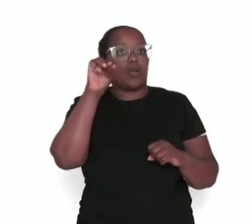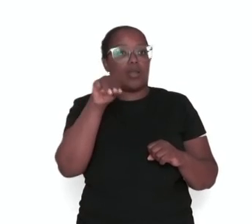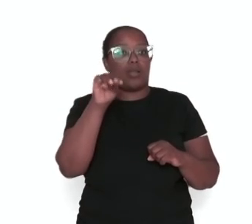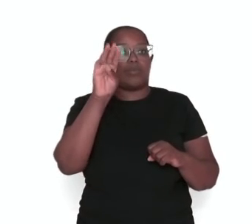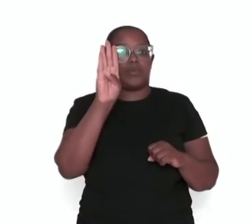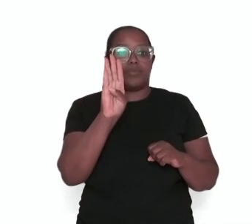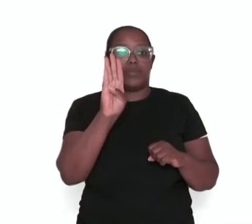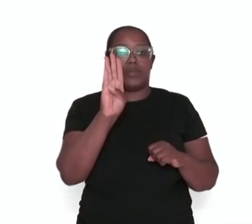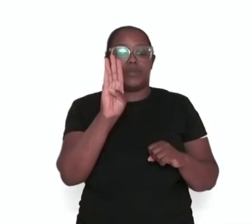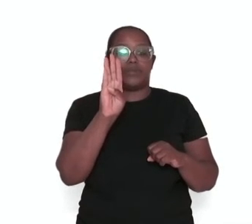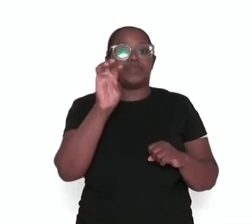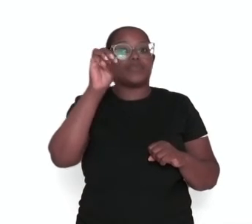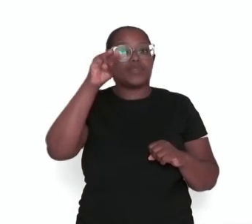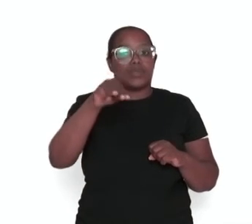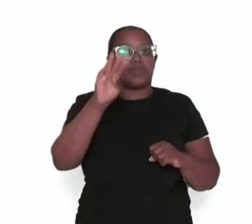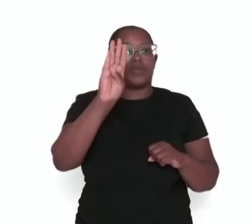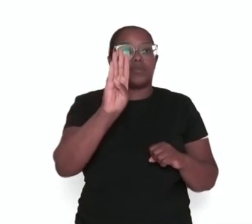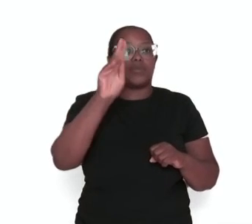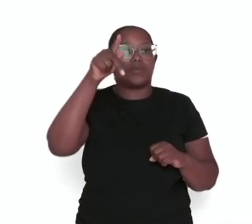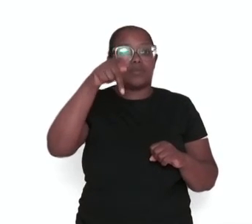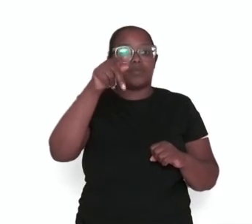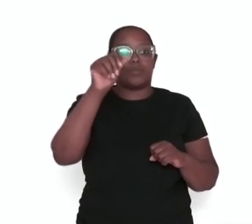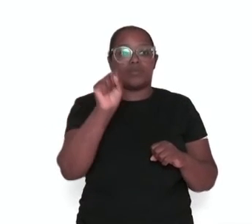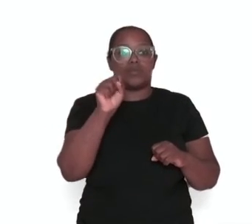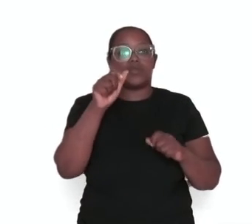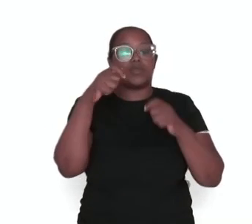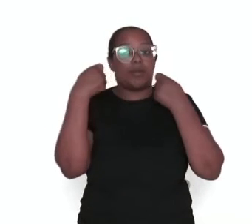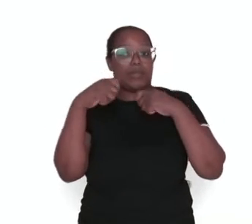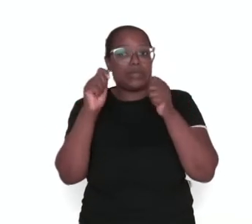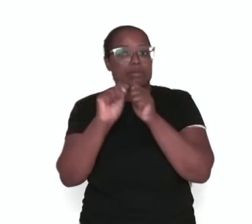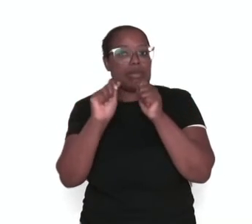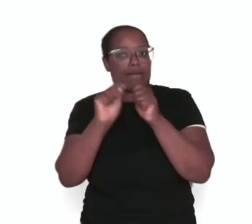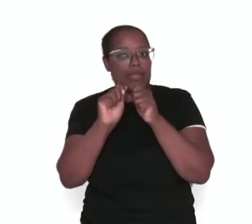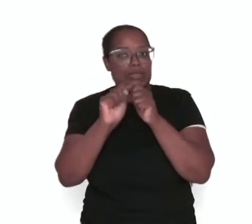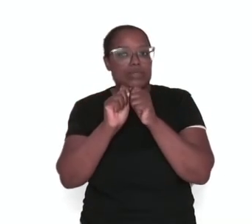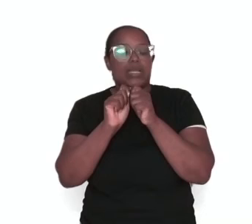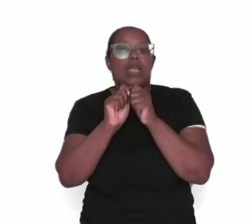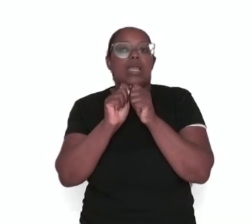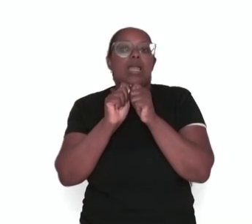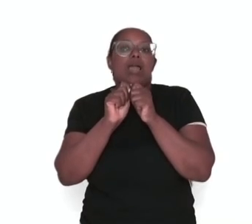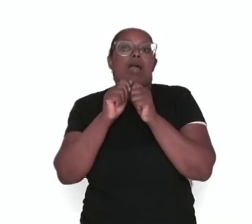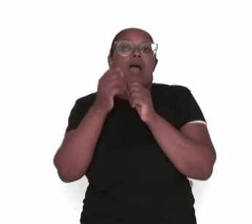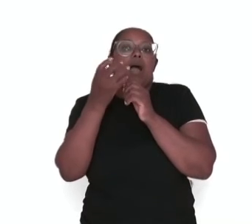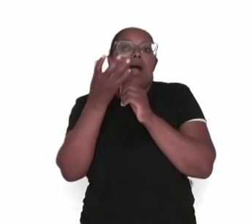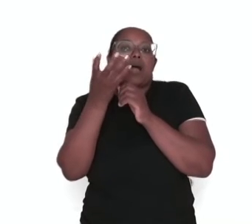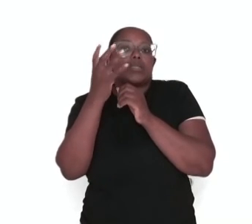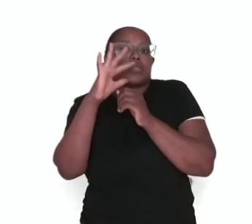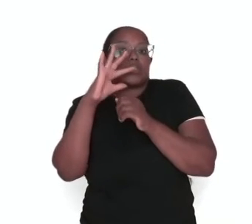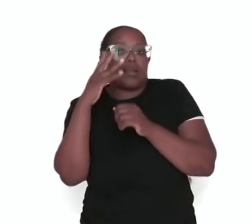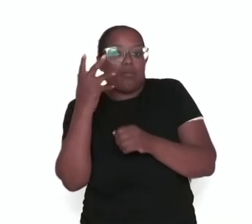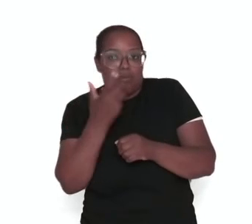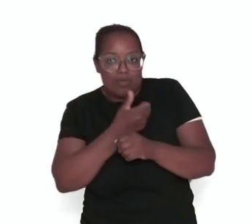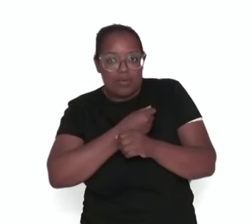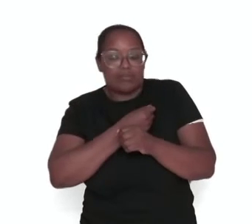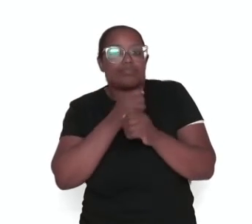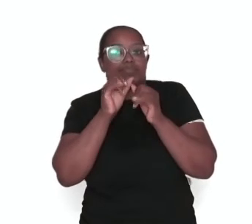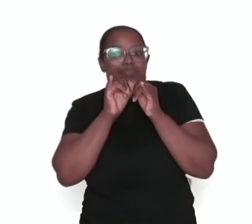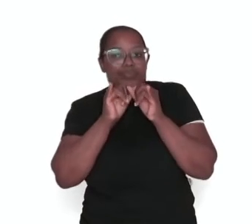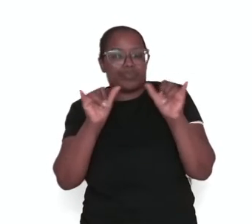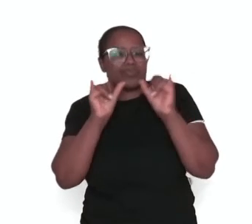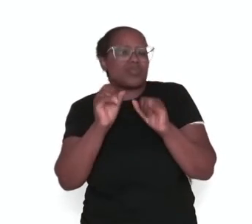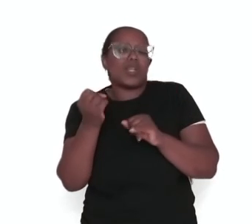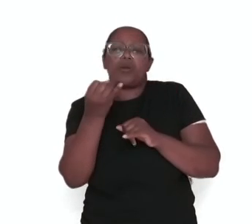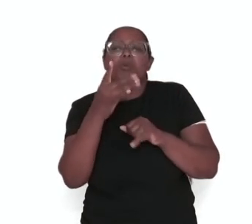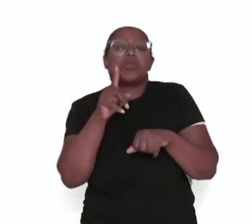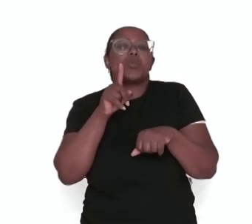1,5 megabits por segundo. Precisa fazer o download de um arquivo de 1,5 gigabyte. Quanto tempo levará?